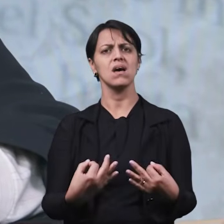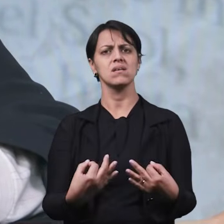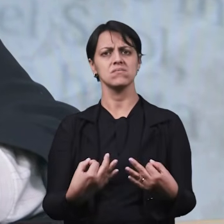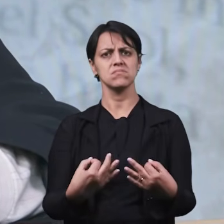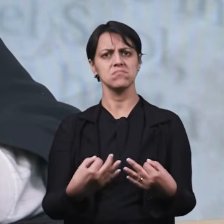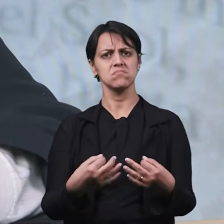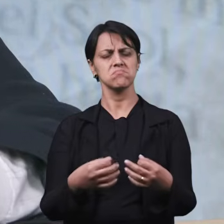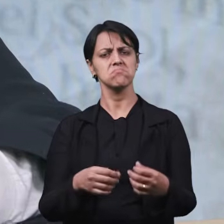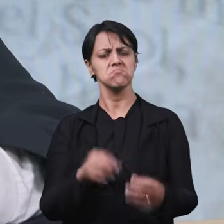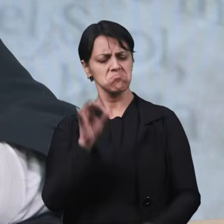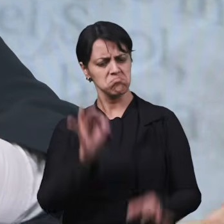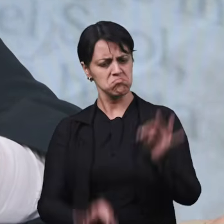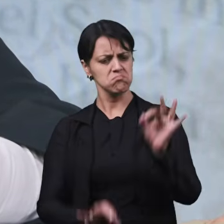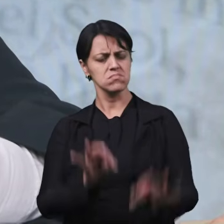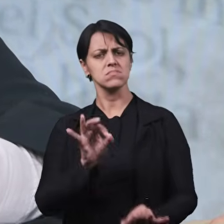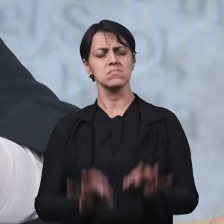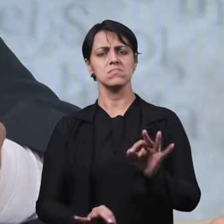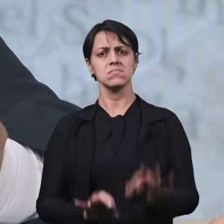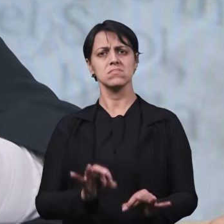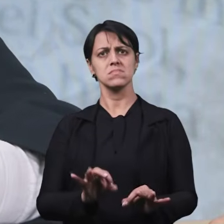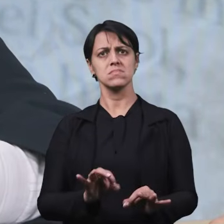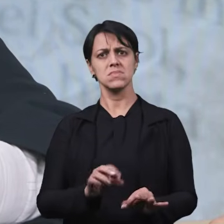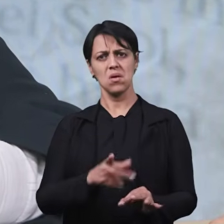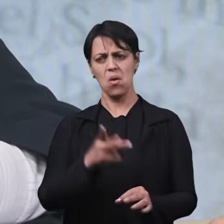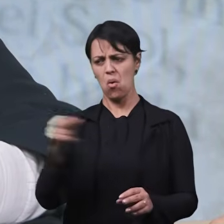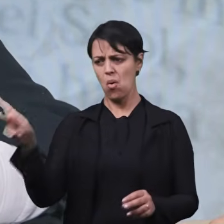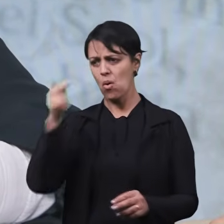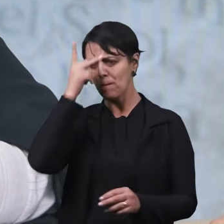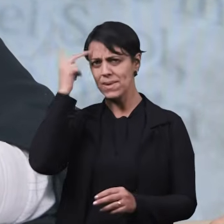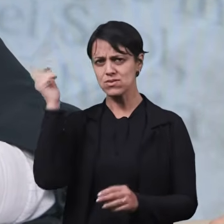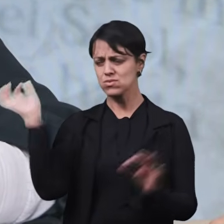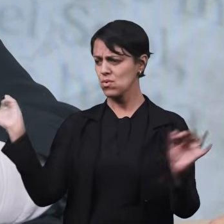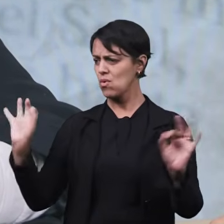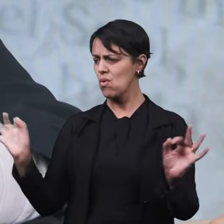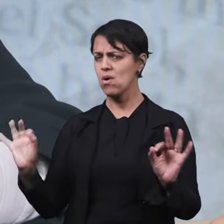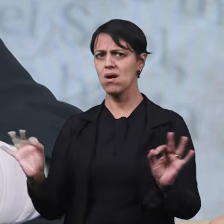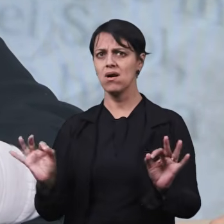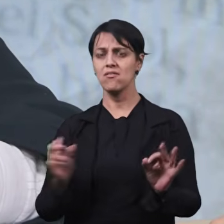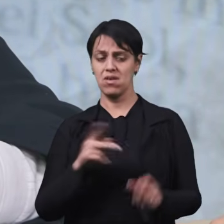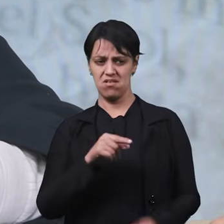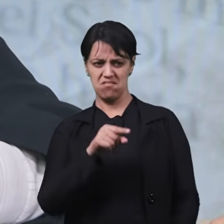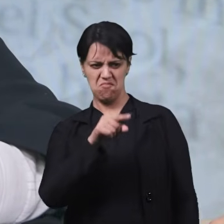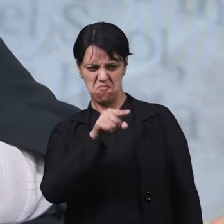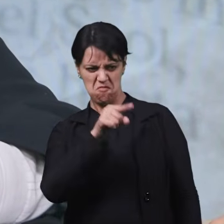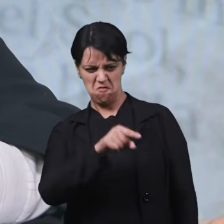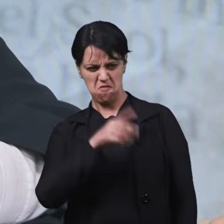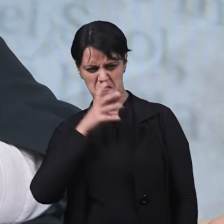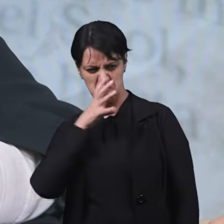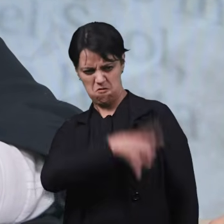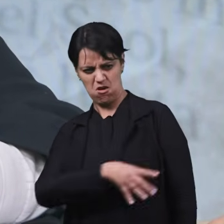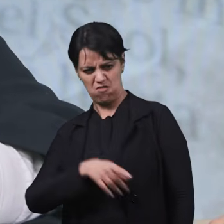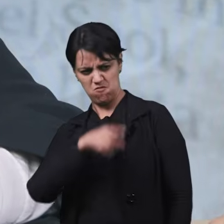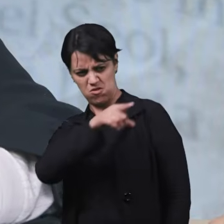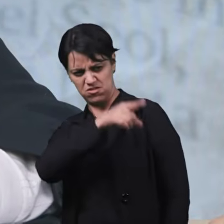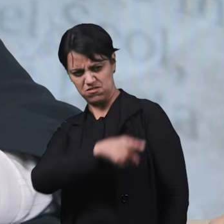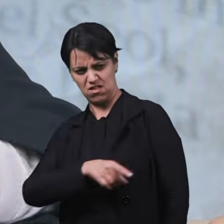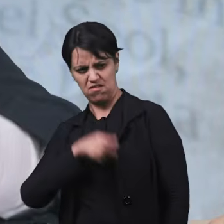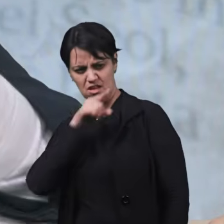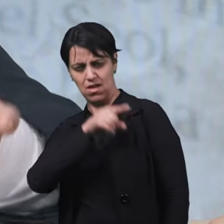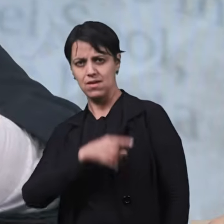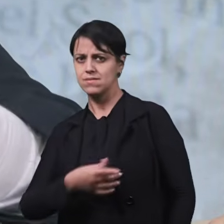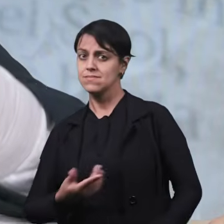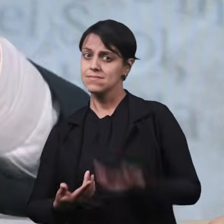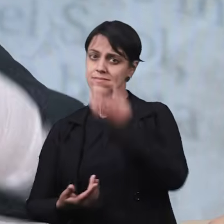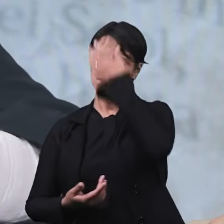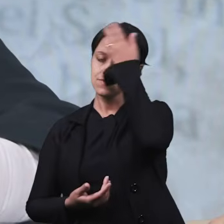uma forma justa, de tal forma que ninguém possa apontar o dedo para nós e dizer assim: olha, você faz isso, você não tem direito de